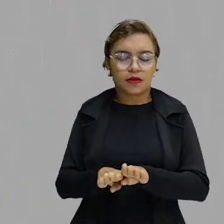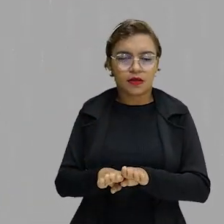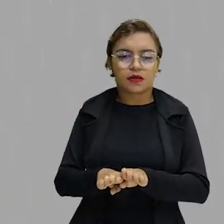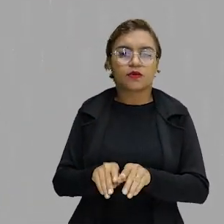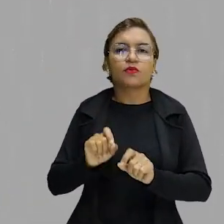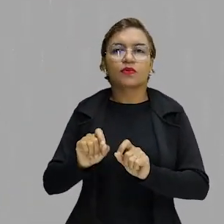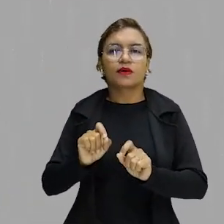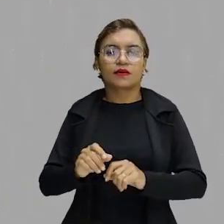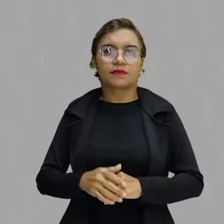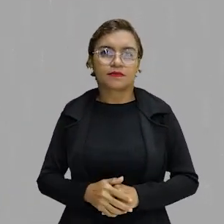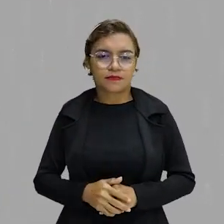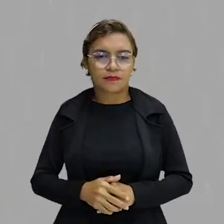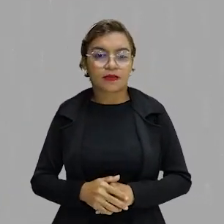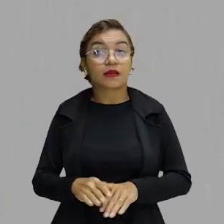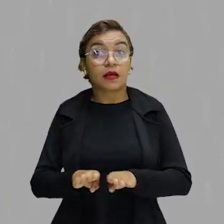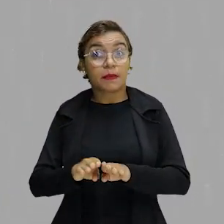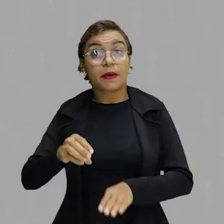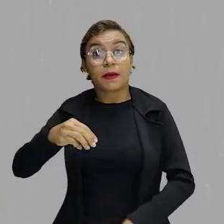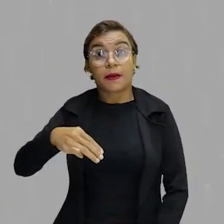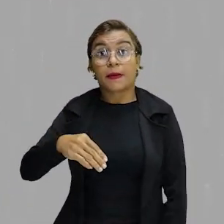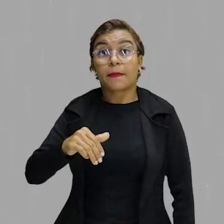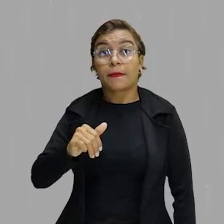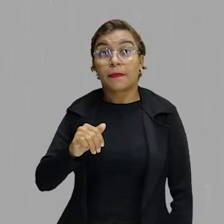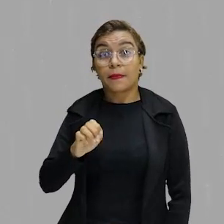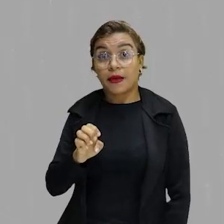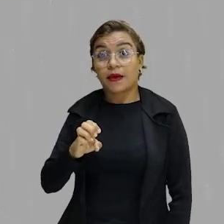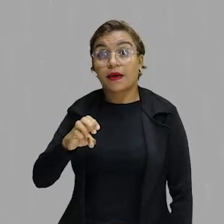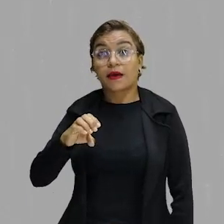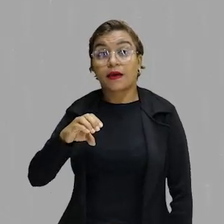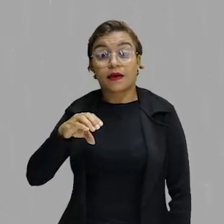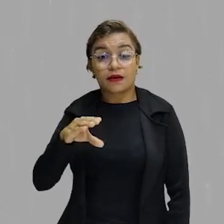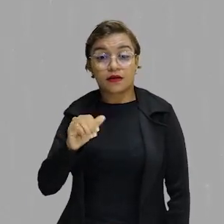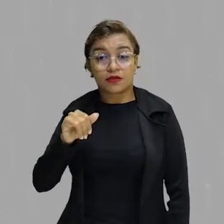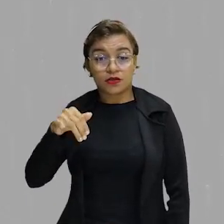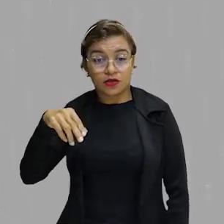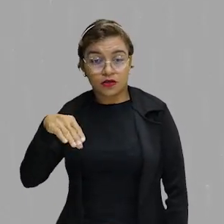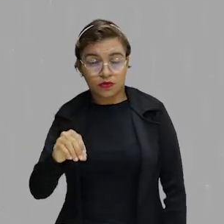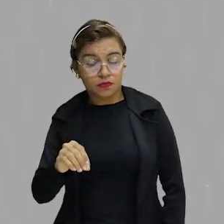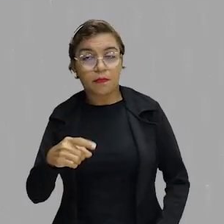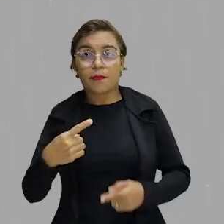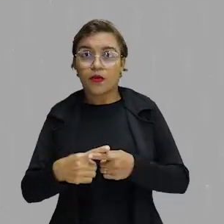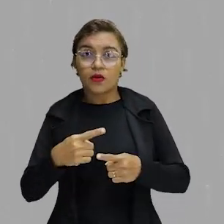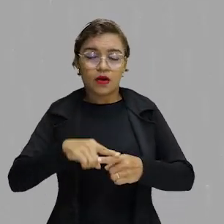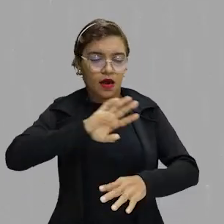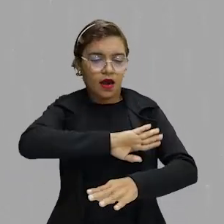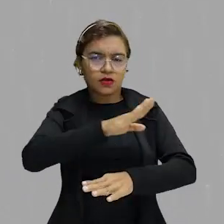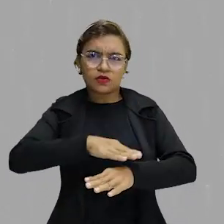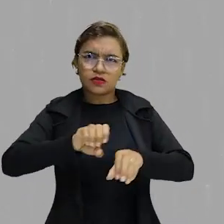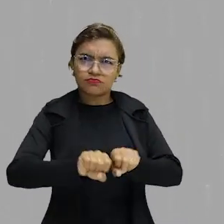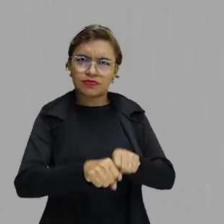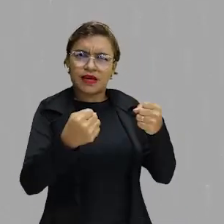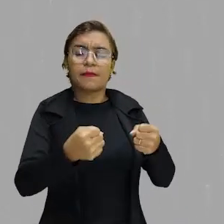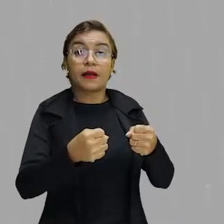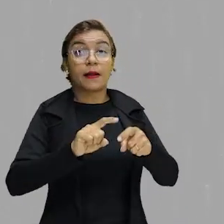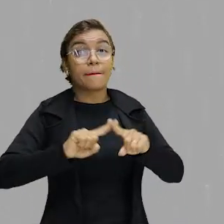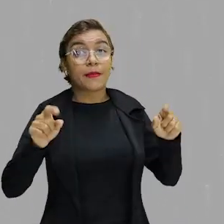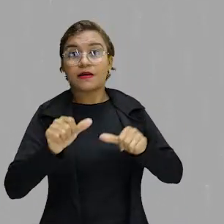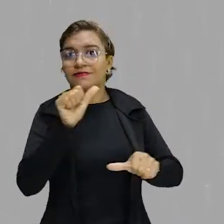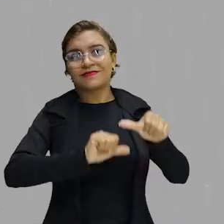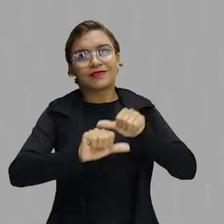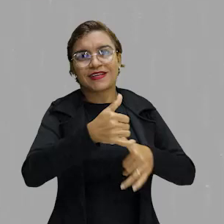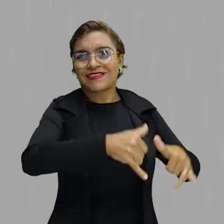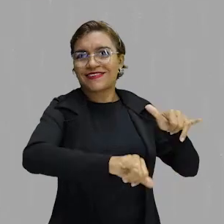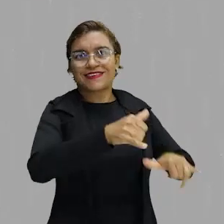de intemperismo mecânico, galera, tá? Por quê? Porque as rochas elas vão ser quebradas, mas eu não vou ter a sua alteração